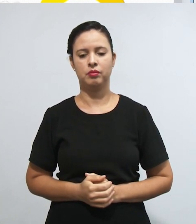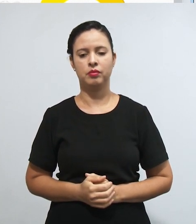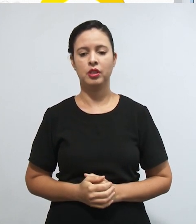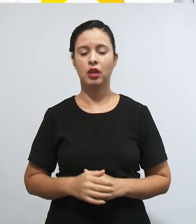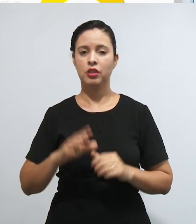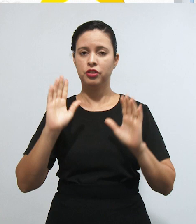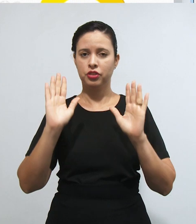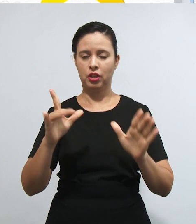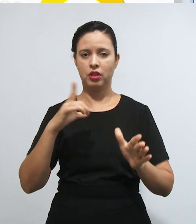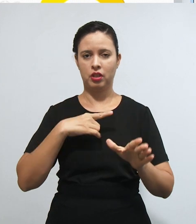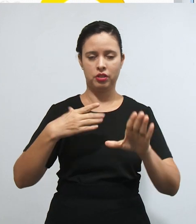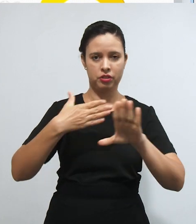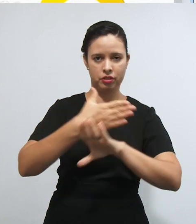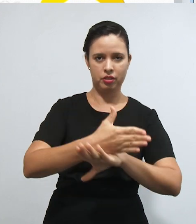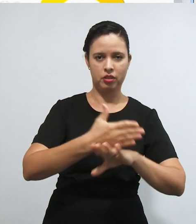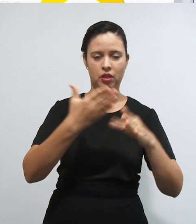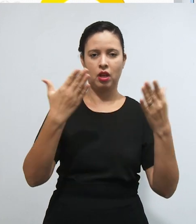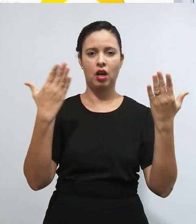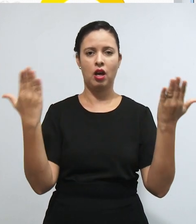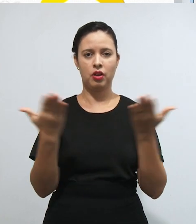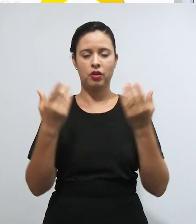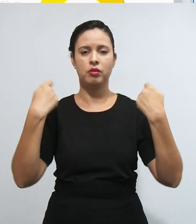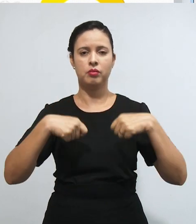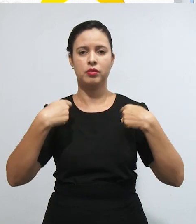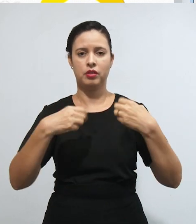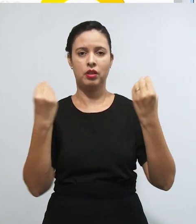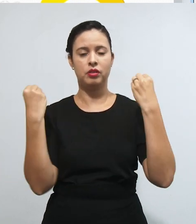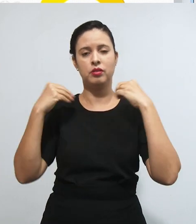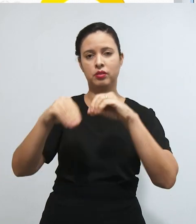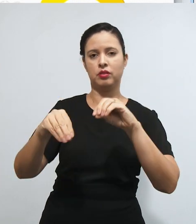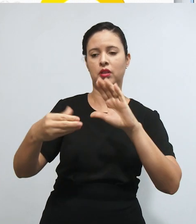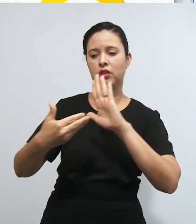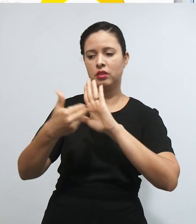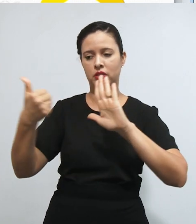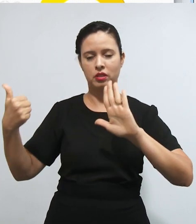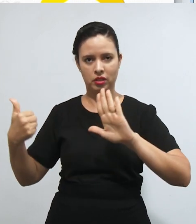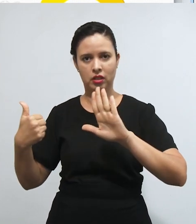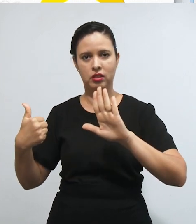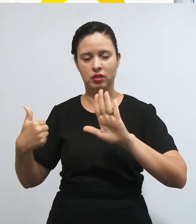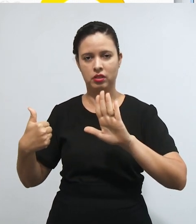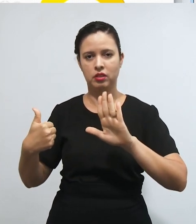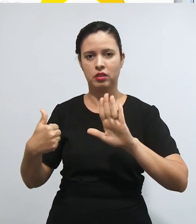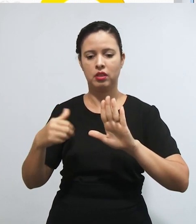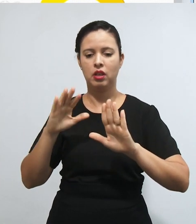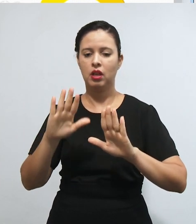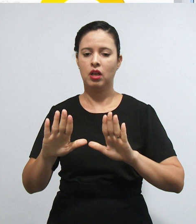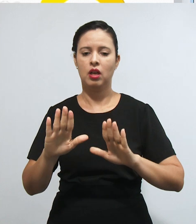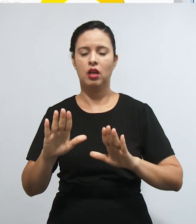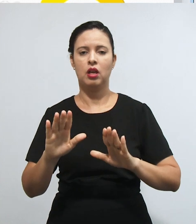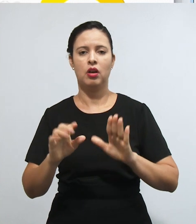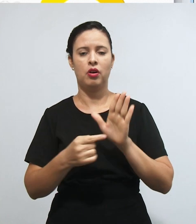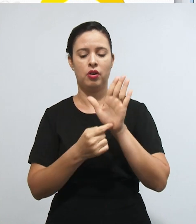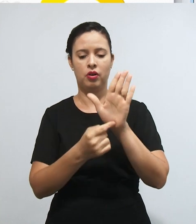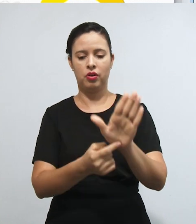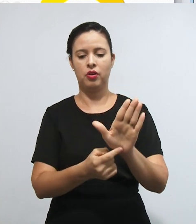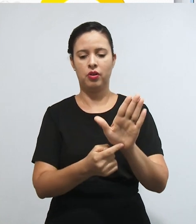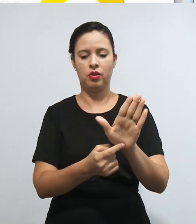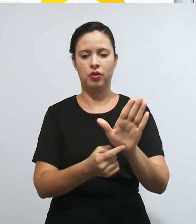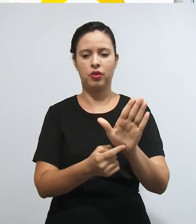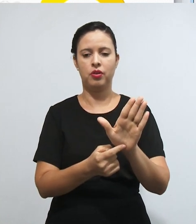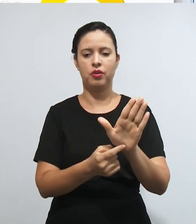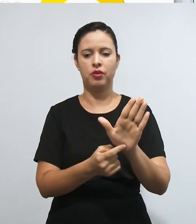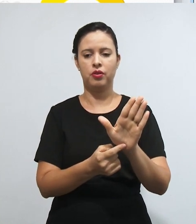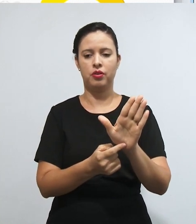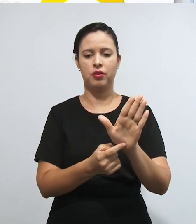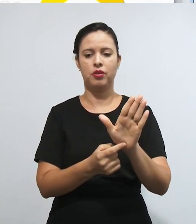saída. Tá? Vou revelar aqui também. Da mesma forma que eu usei o revelar para mostrar, eu vou usar